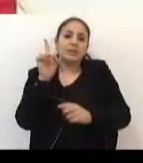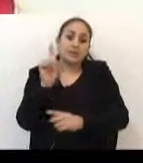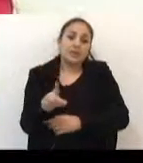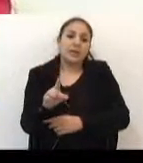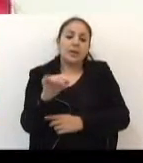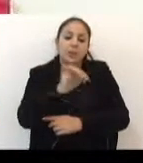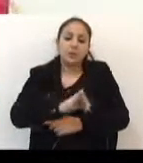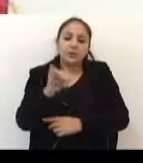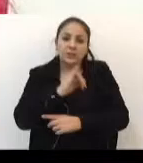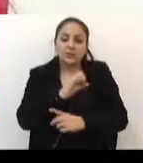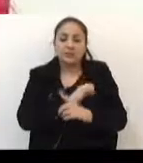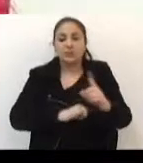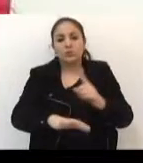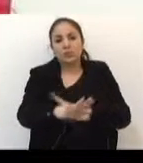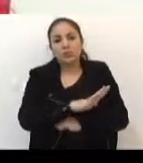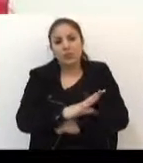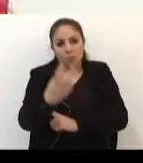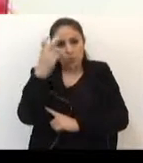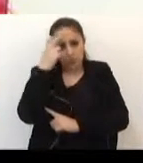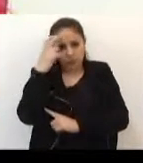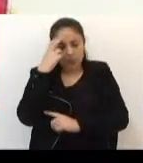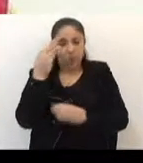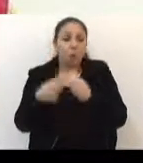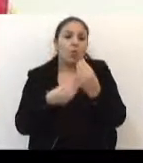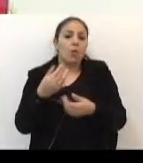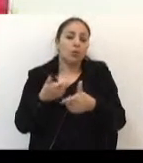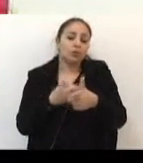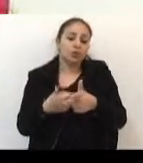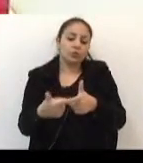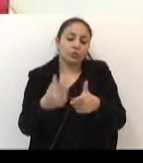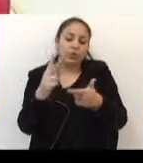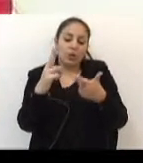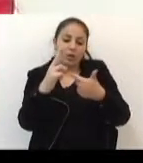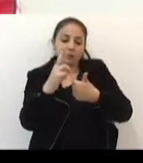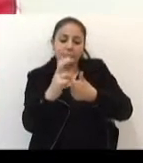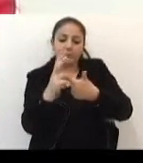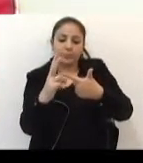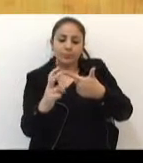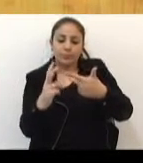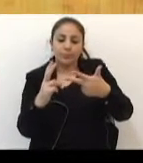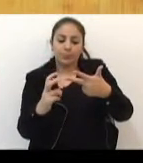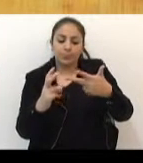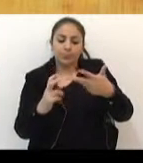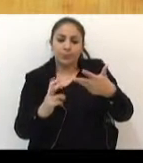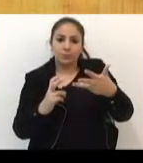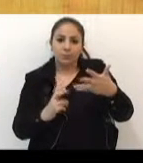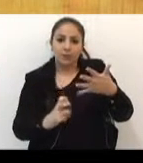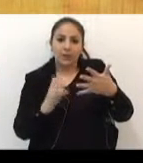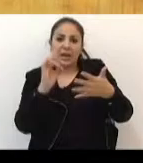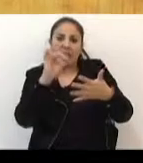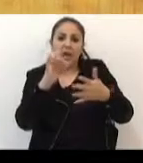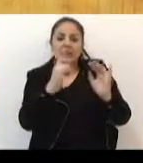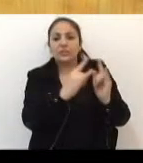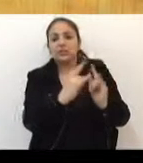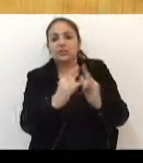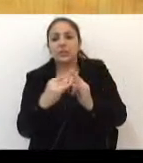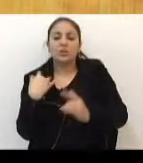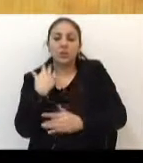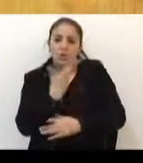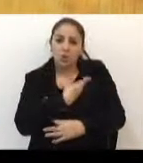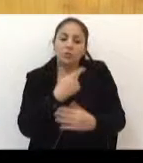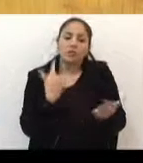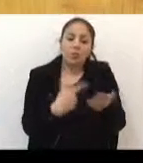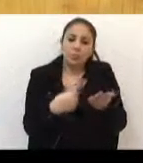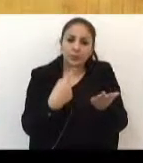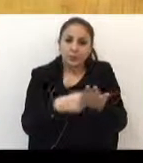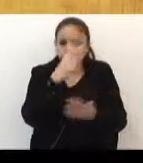cultural. Como que foi distribuído, então, como que foram divididos os temas para cada entidade? Nós, em comum acordo com a Prefeitura